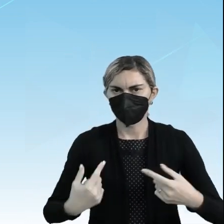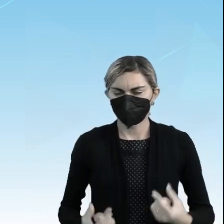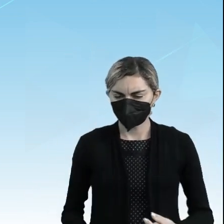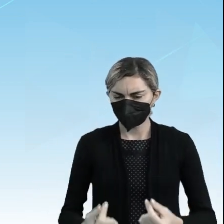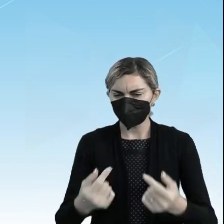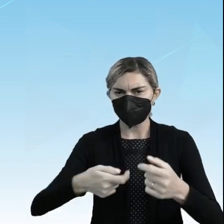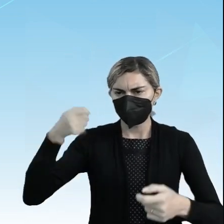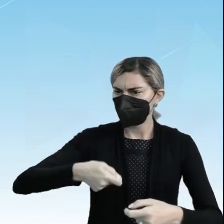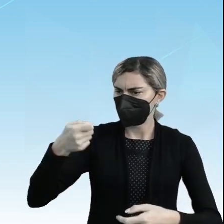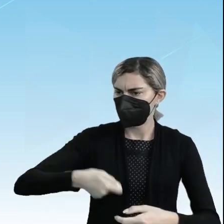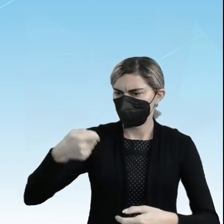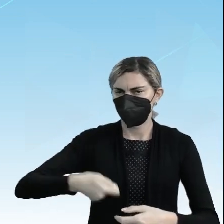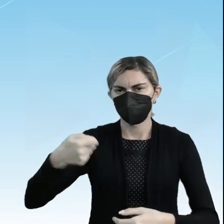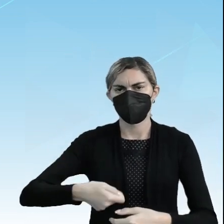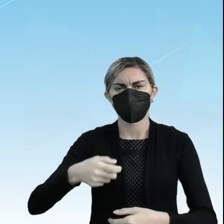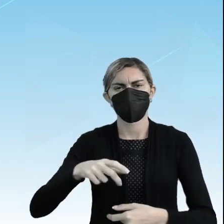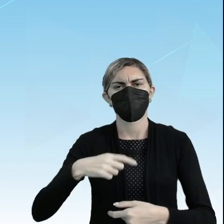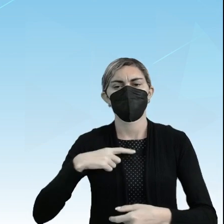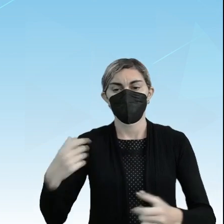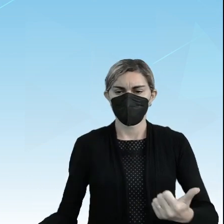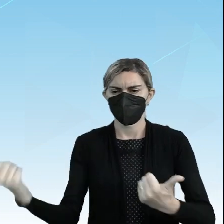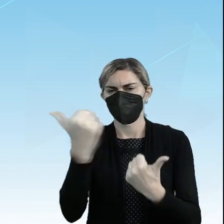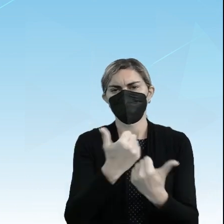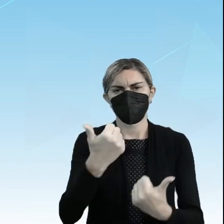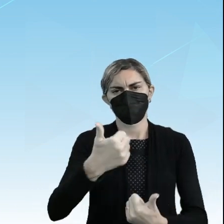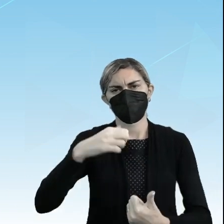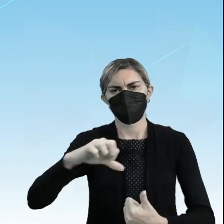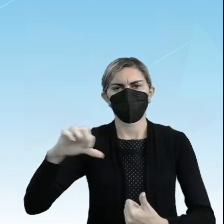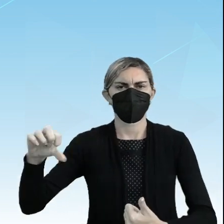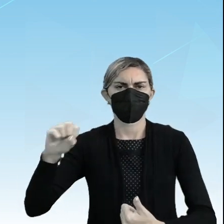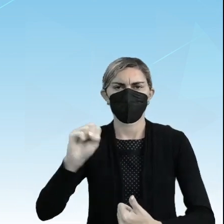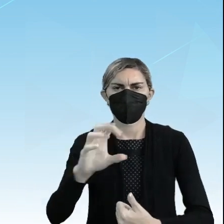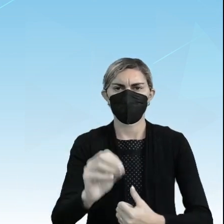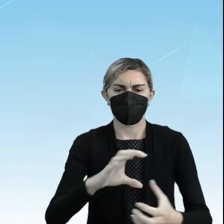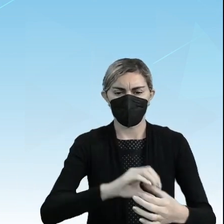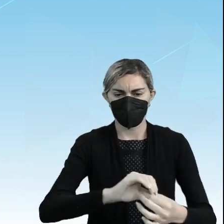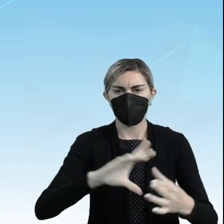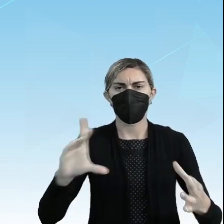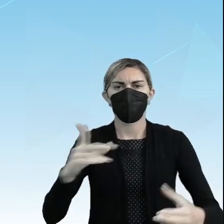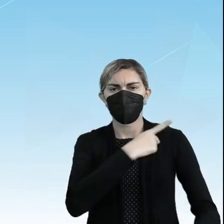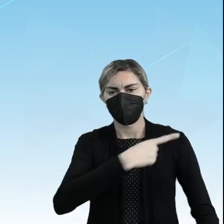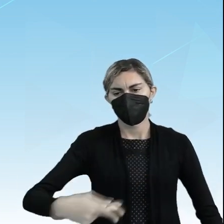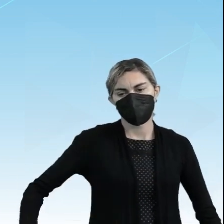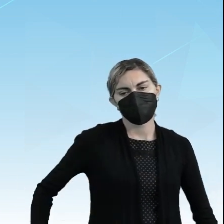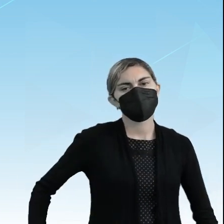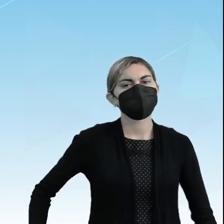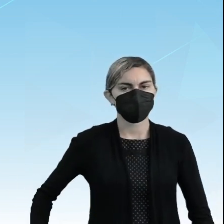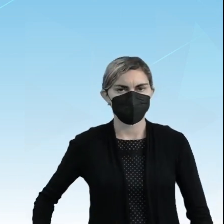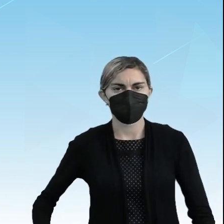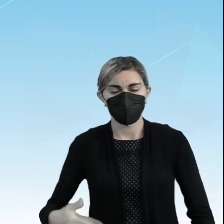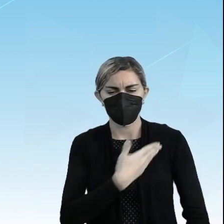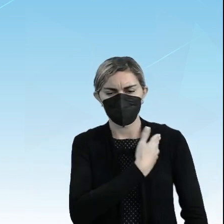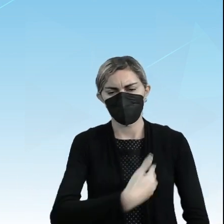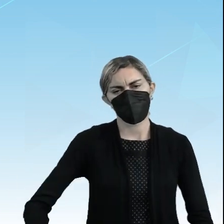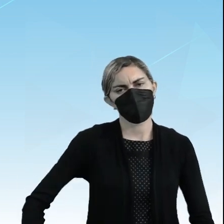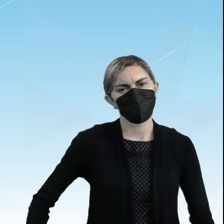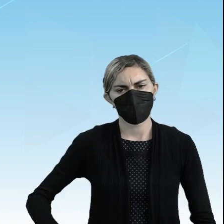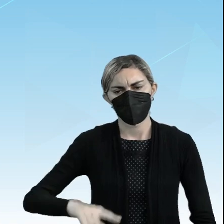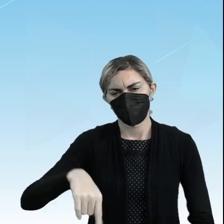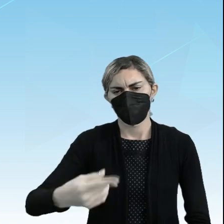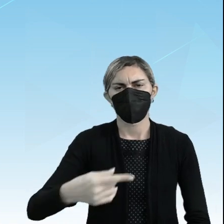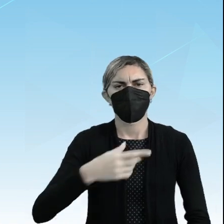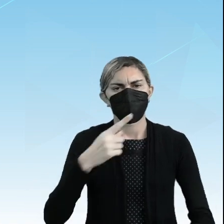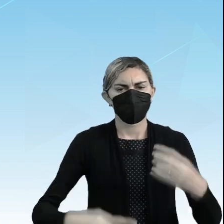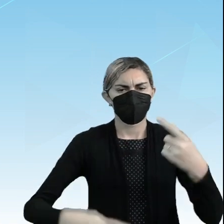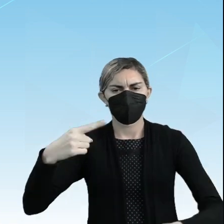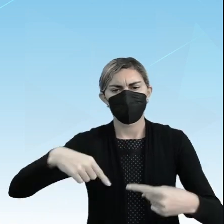regime ditatorial. Ele foi substituído na década de 80 por uma democracia presidencialista, quando governos posteriores adotavam uma